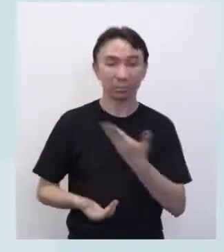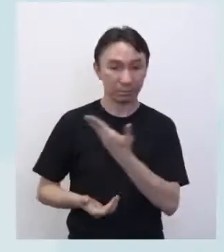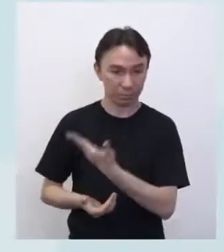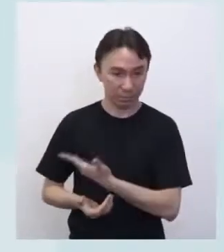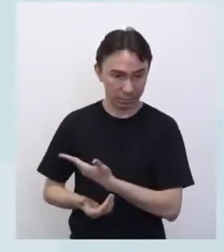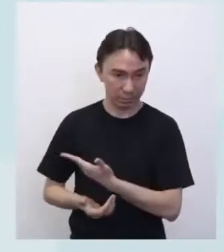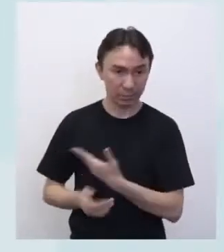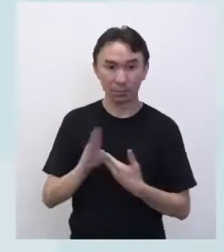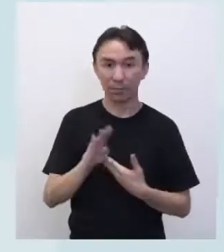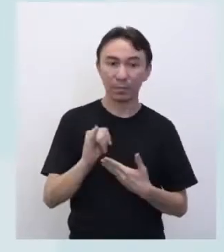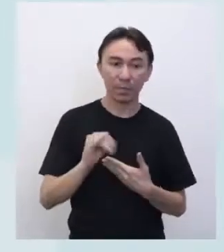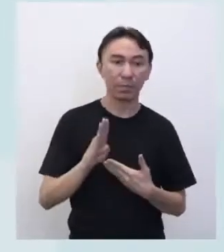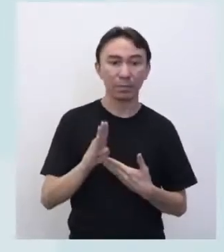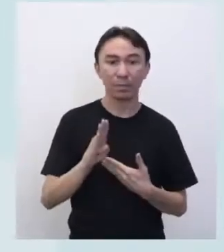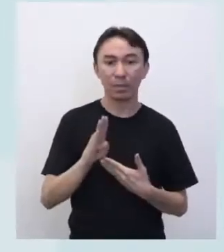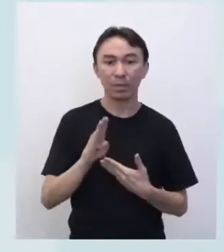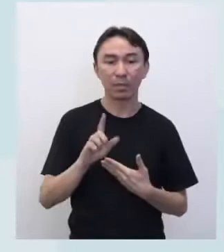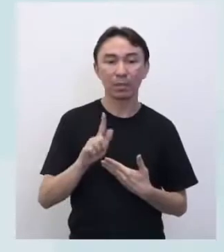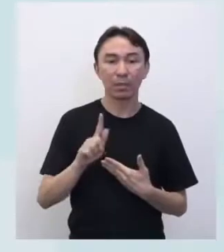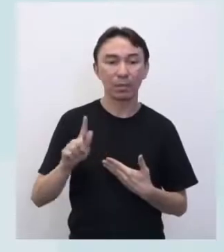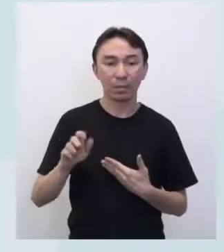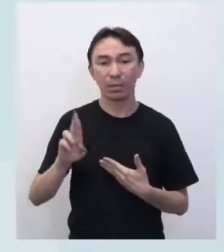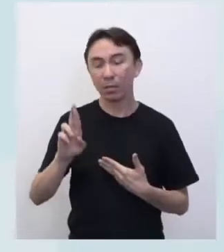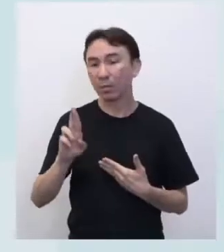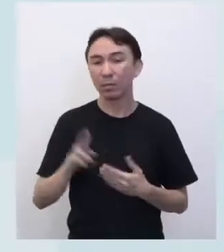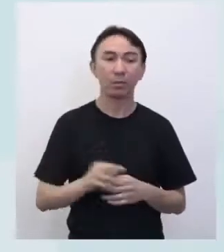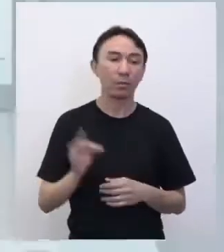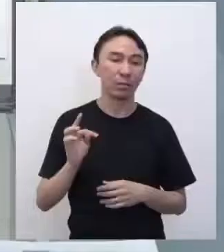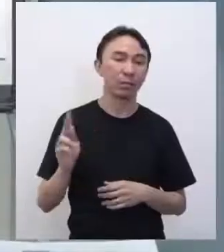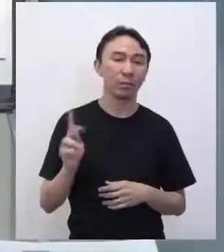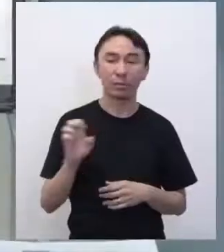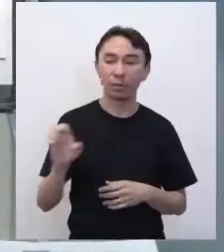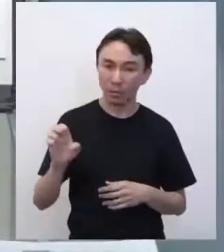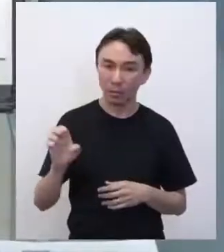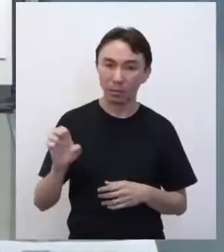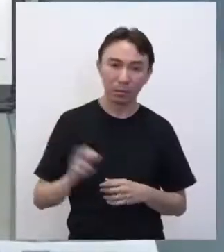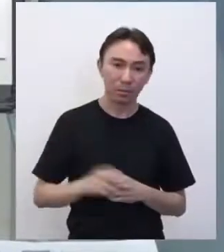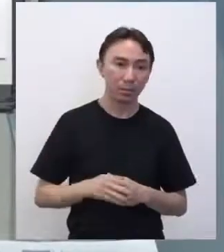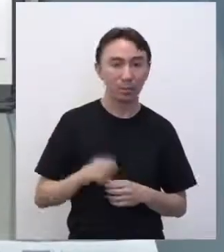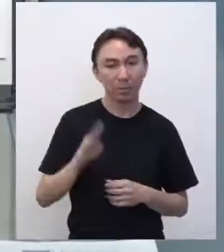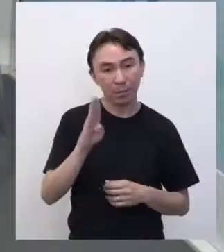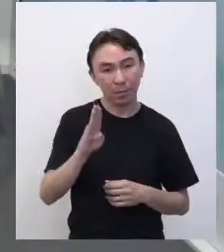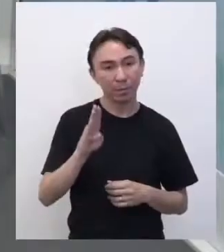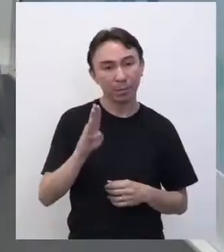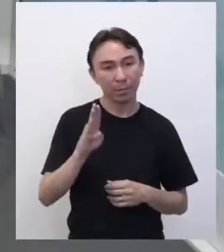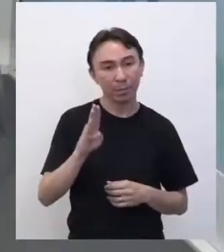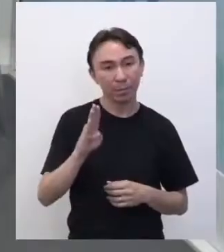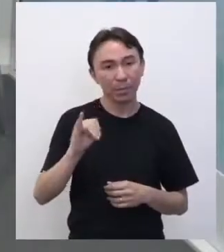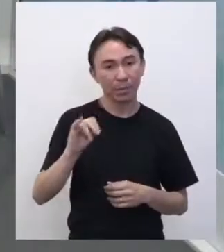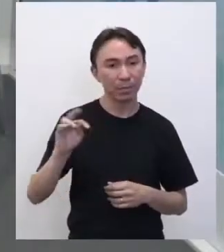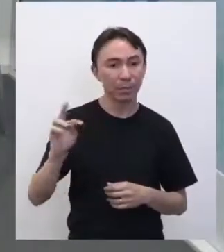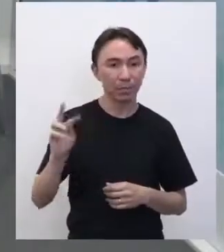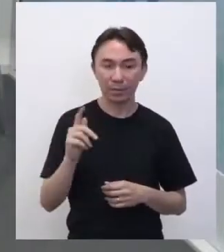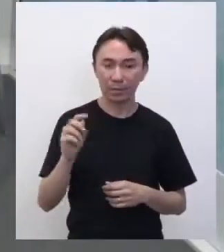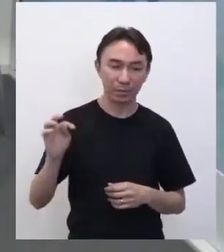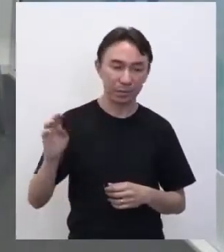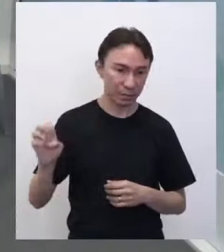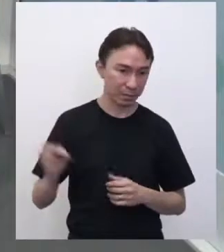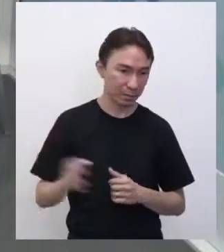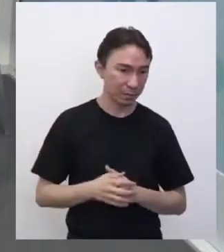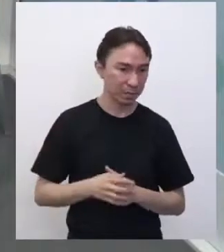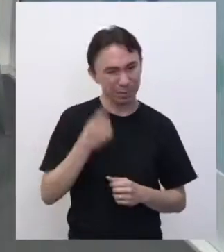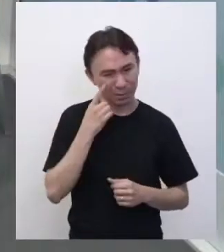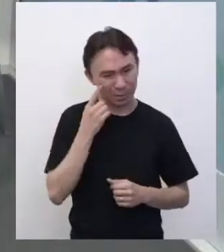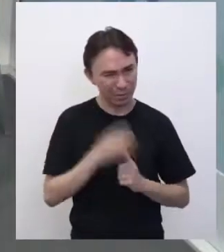Isso. Big, bigger, the biggest. Já deu pra gente ver que vai fazer A tradução ficou meio estranho, né? Se eu fosse aluno, eu ia